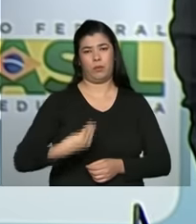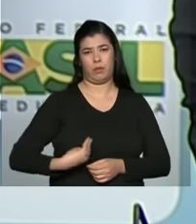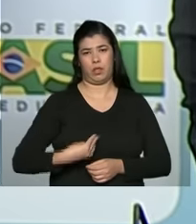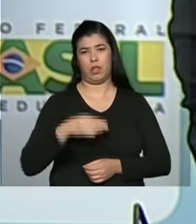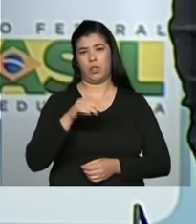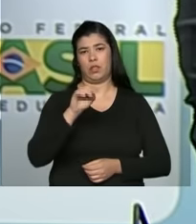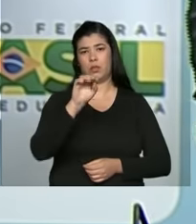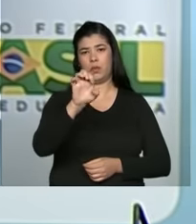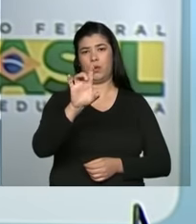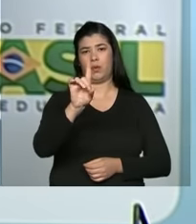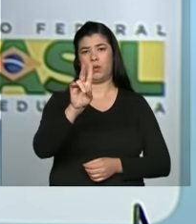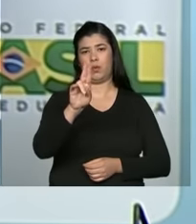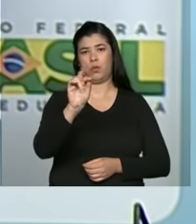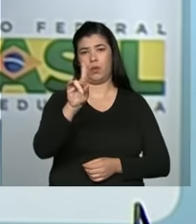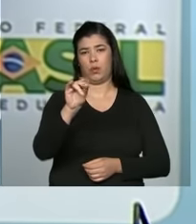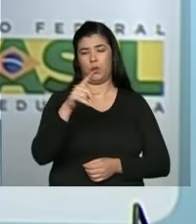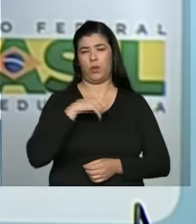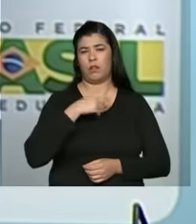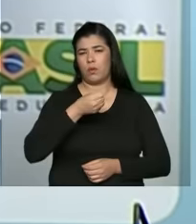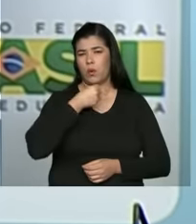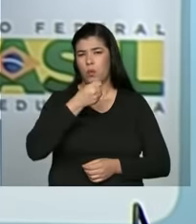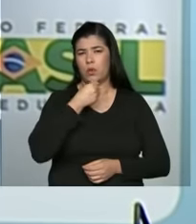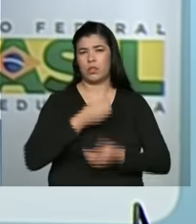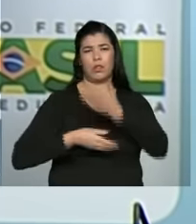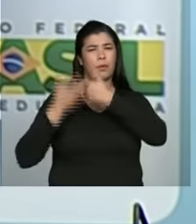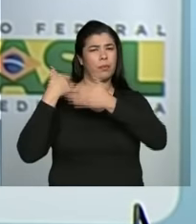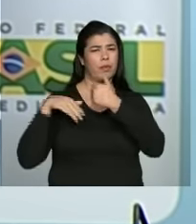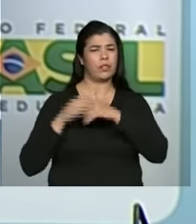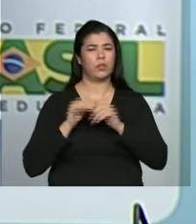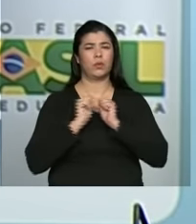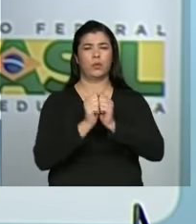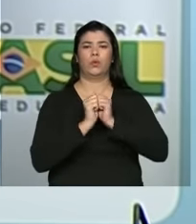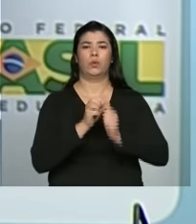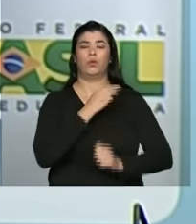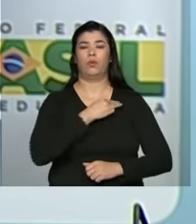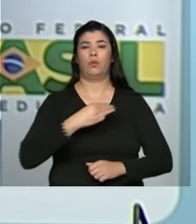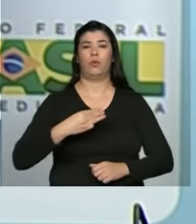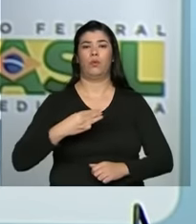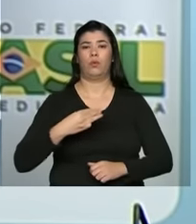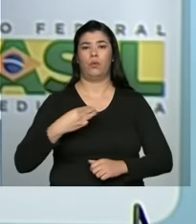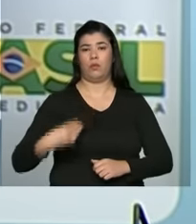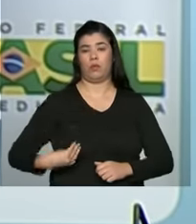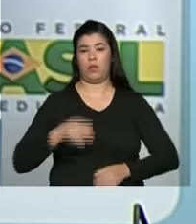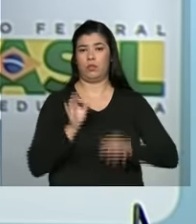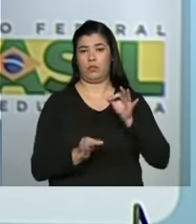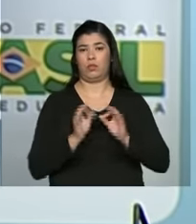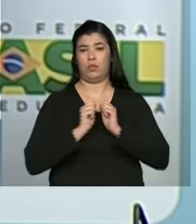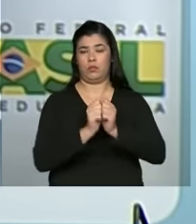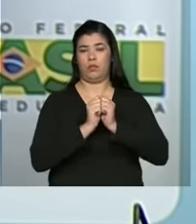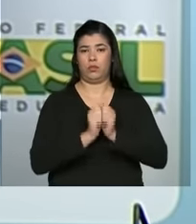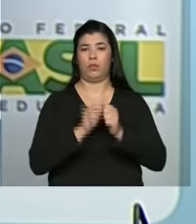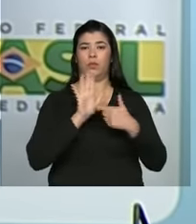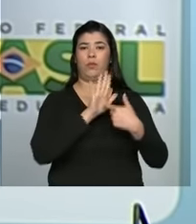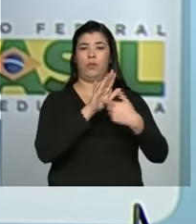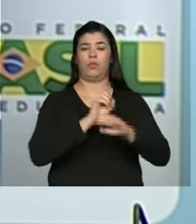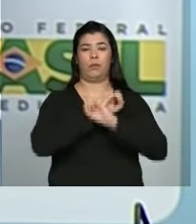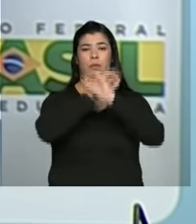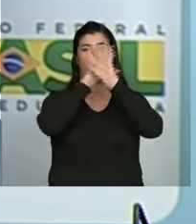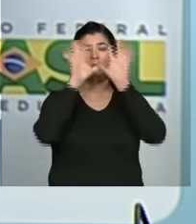Cardoso demos lá no no Ministério da Justiça Nós deixamos claro que o trabalho de investigação eh